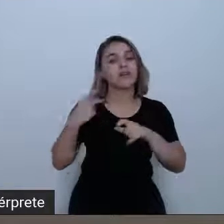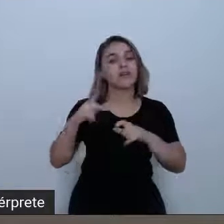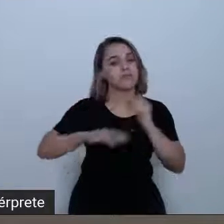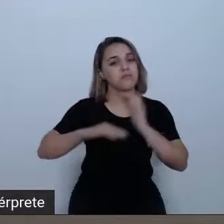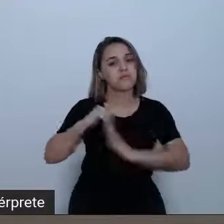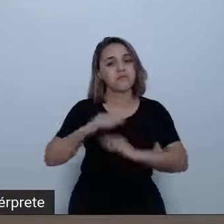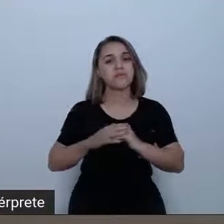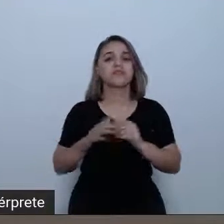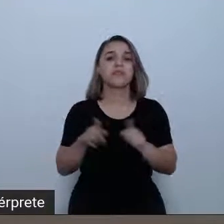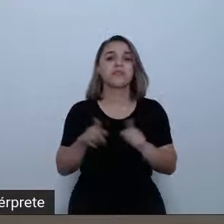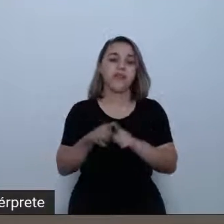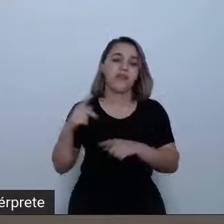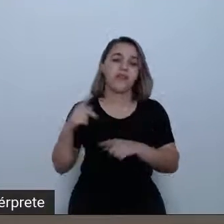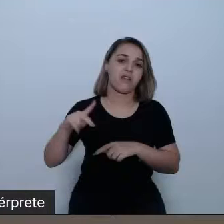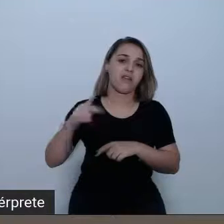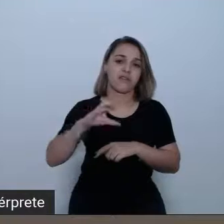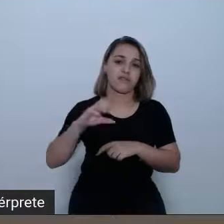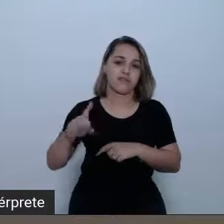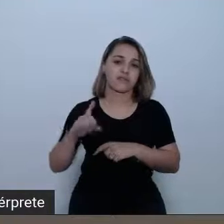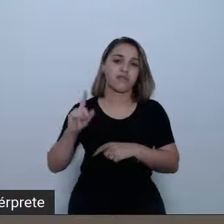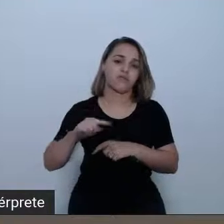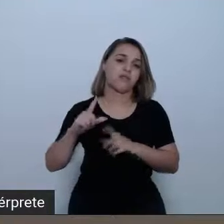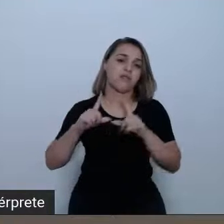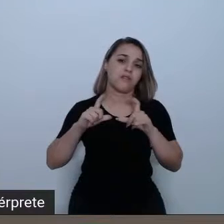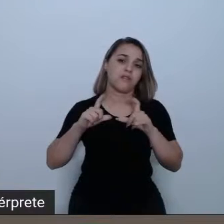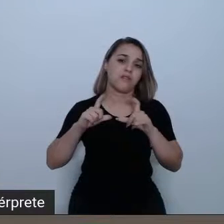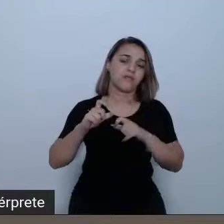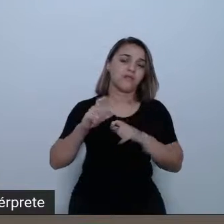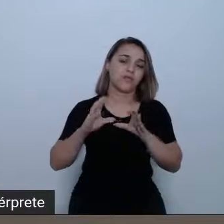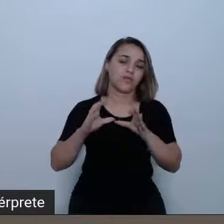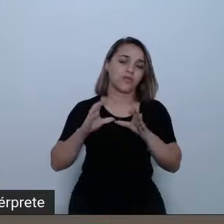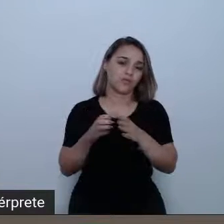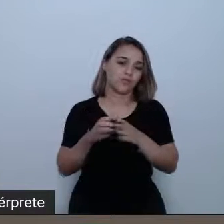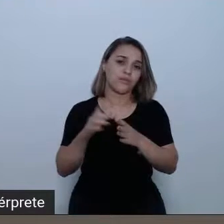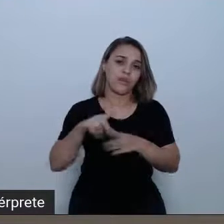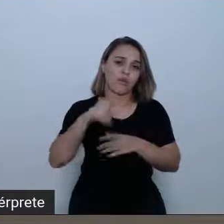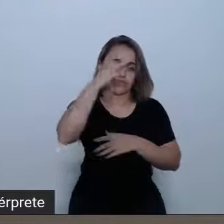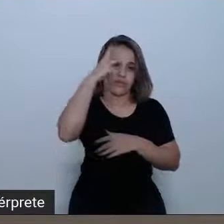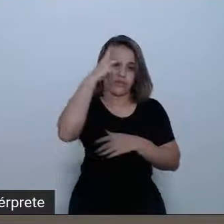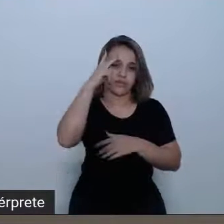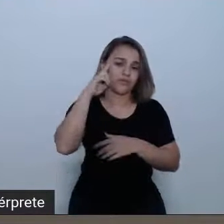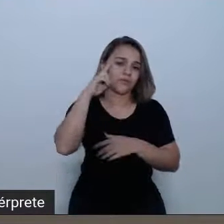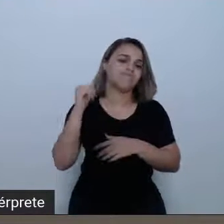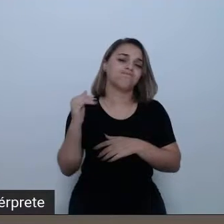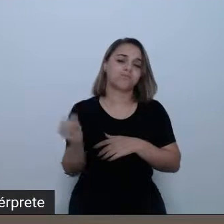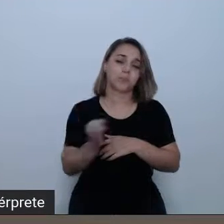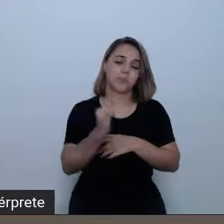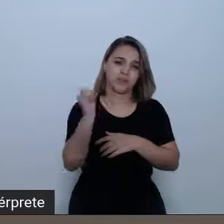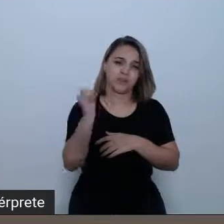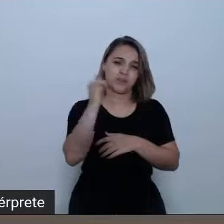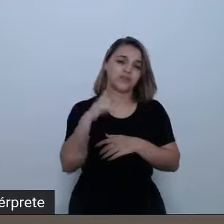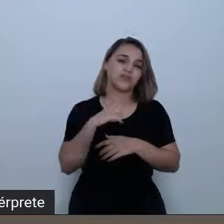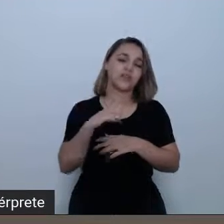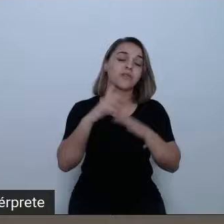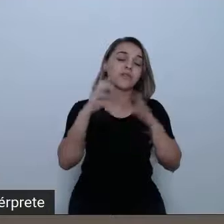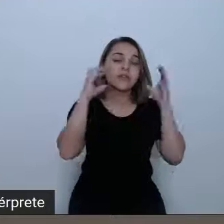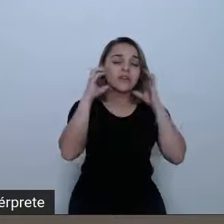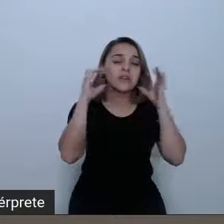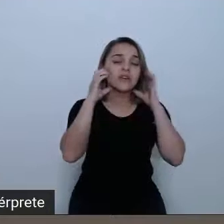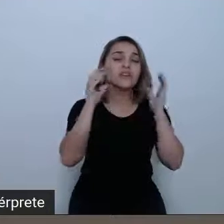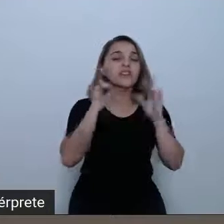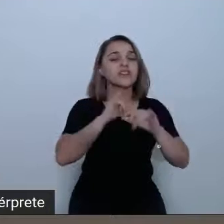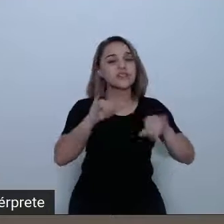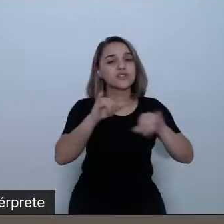do Fotoclube, são pessoas muito importantes. Eles tiveram um programa no rádio. Eles discutiam fotografia no rádio nos anos